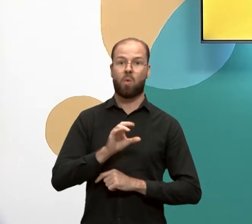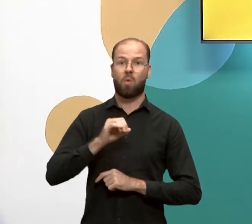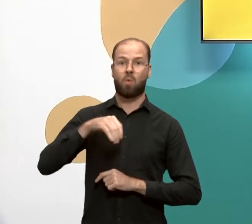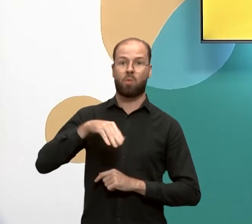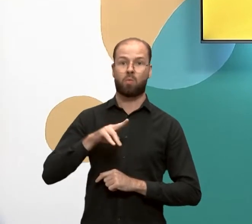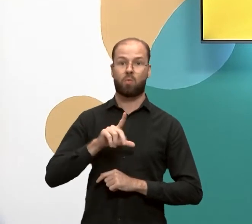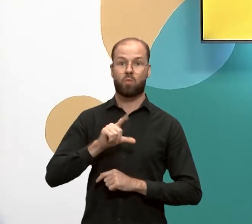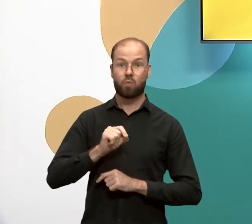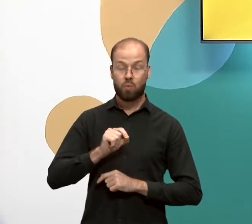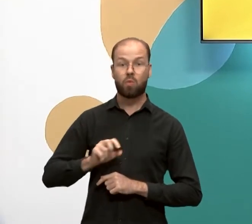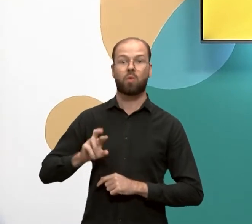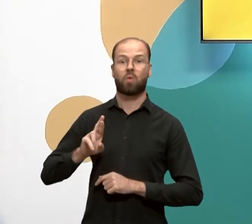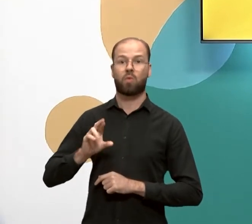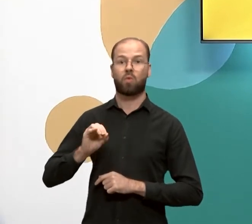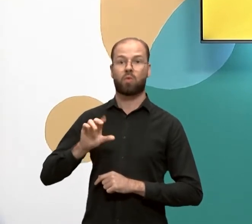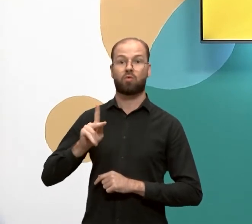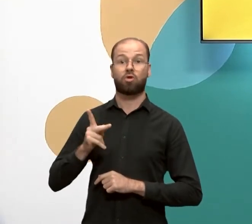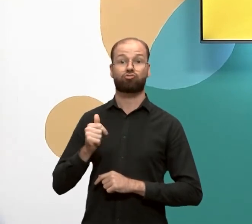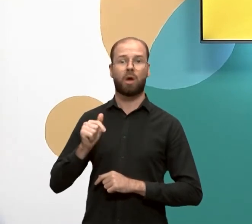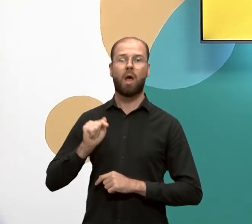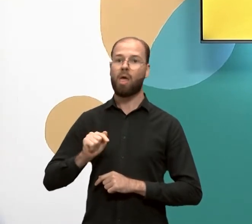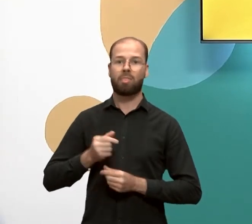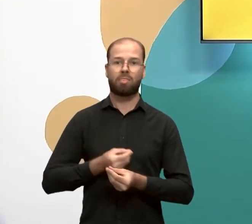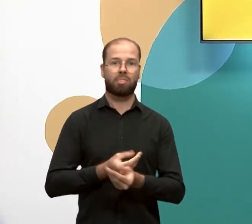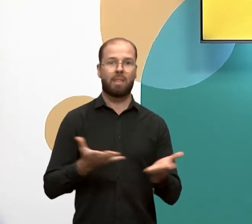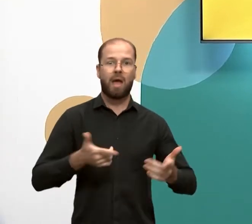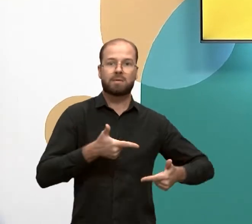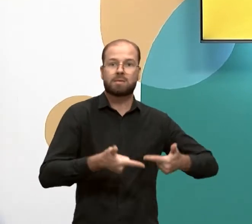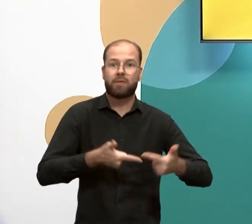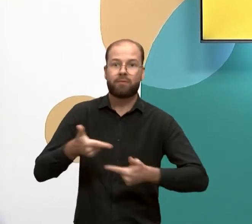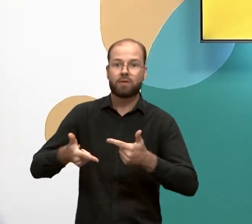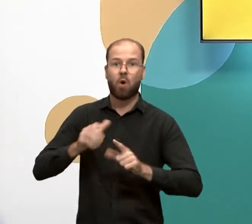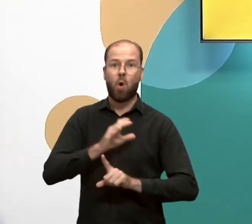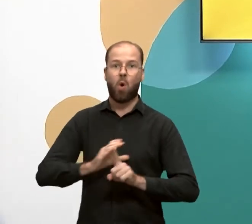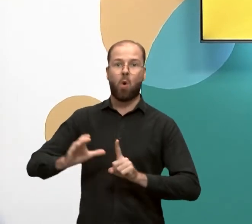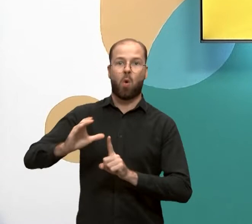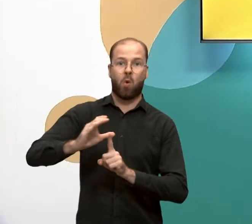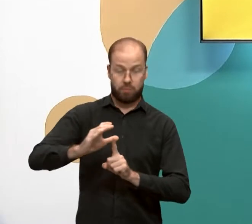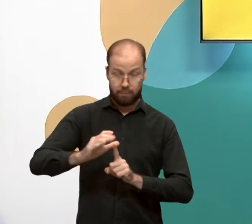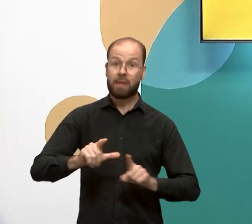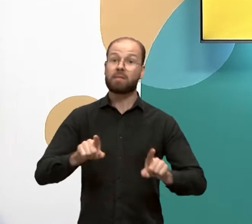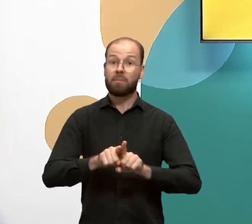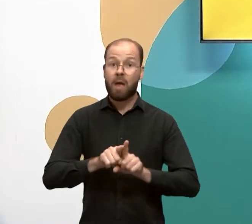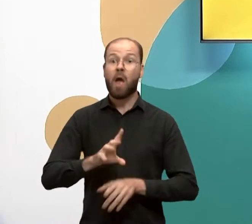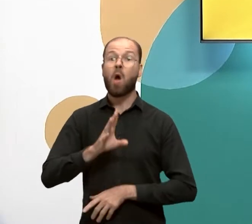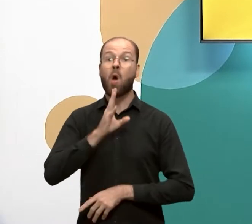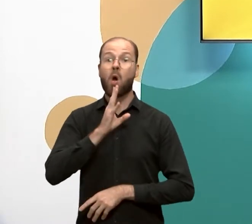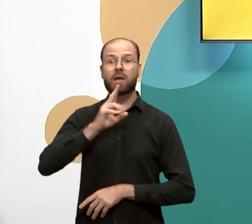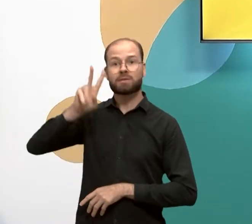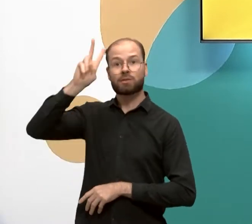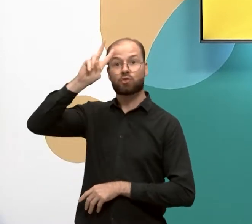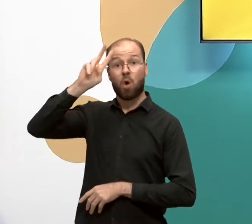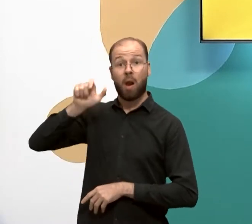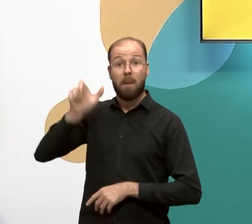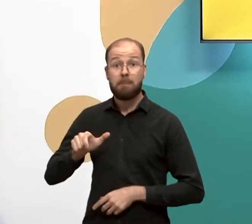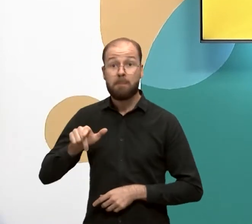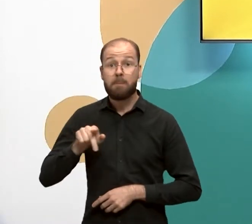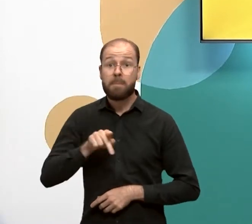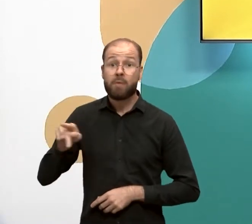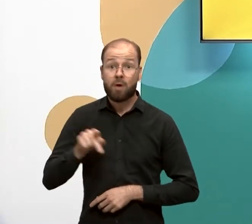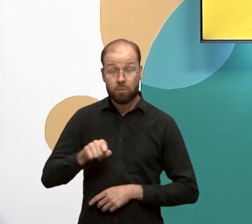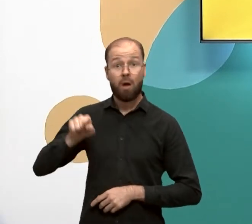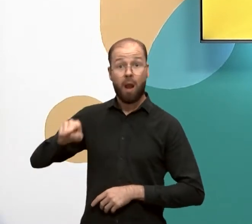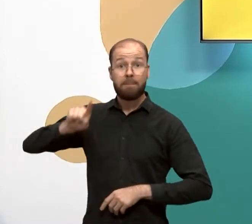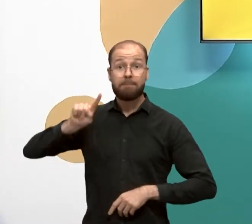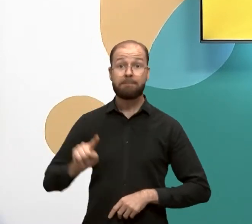para a comunidade. E conhece a história de um professor que fez parte da primeira turma de